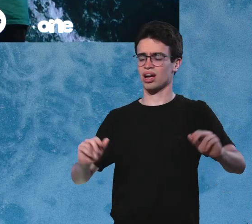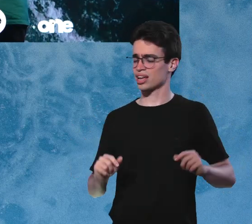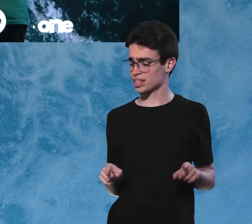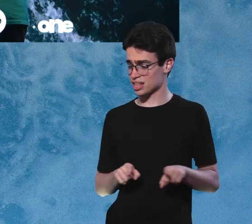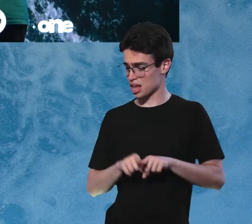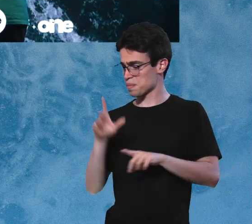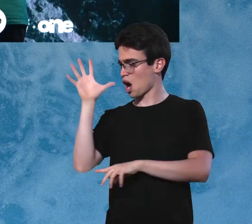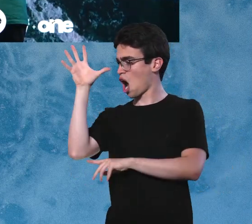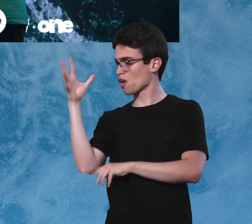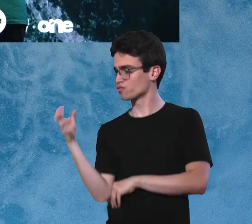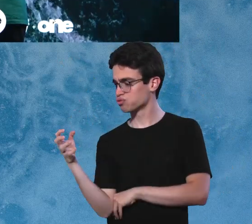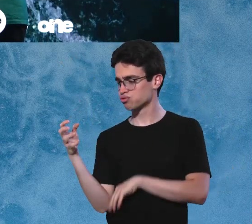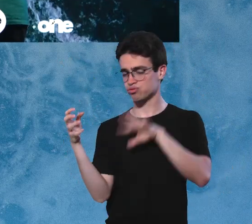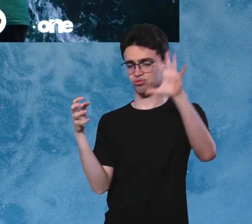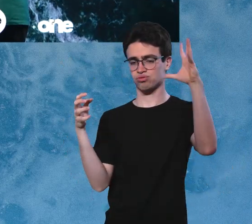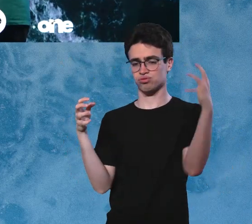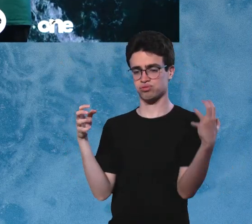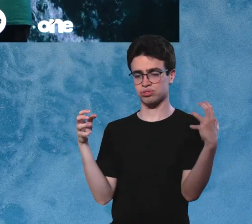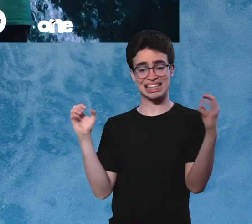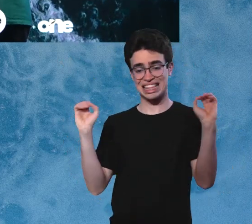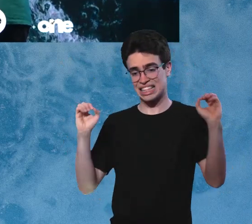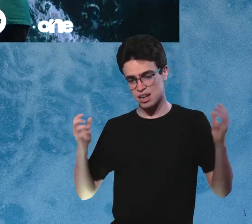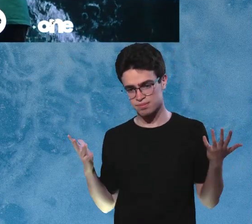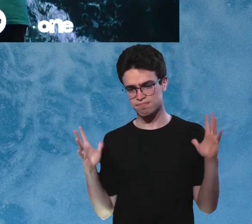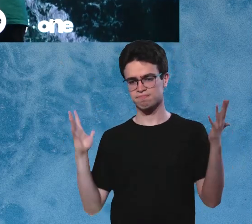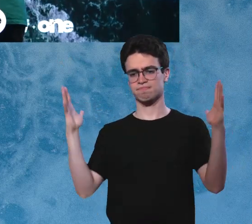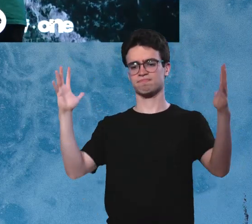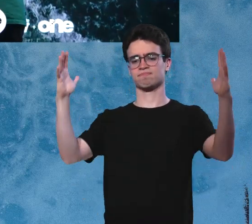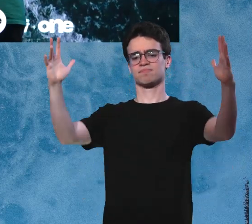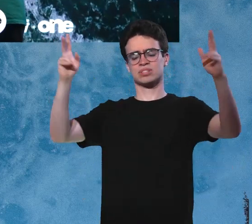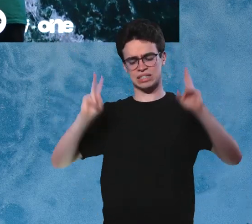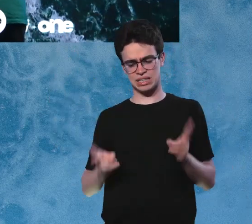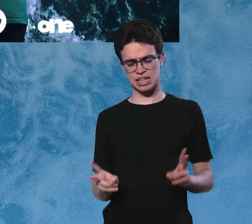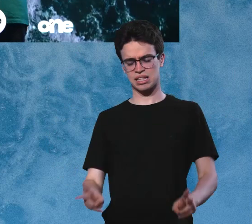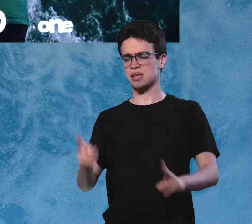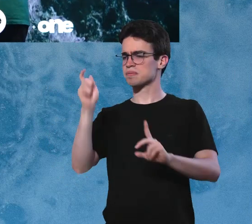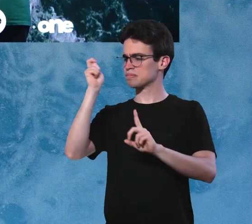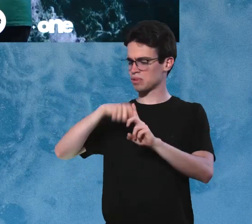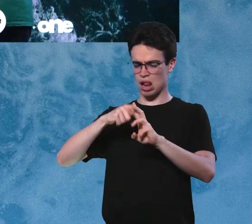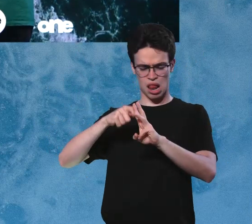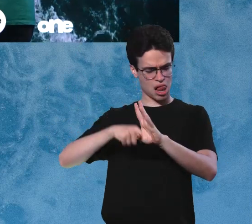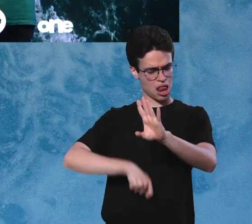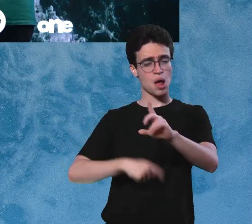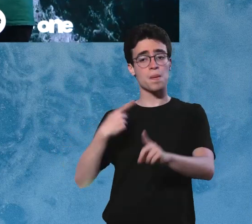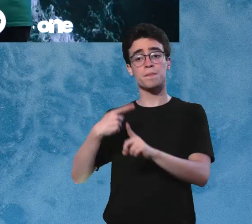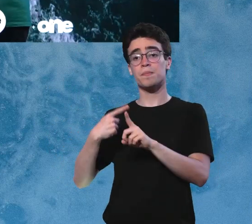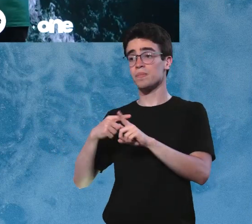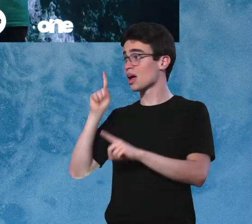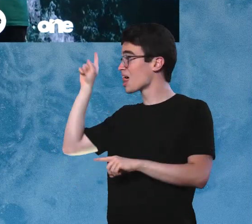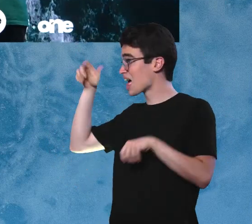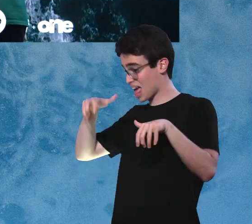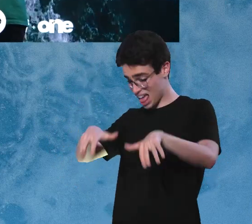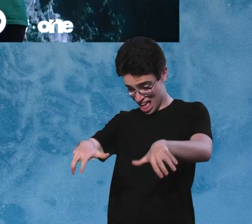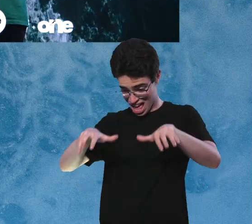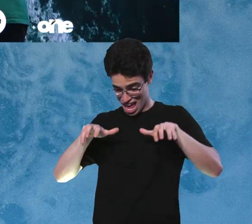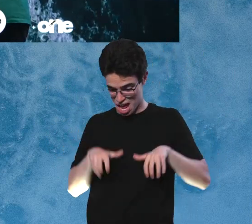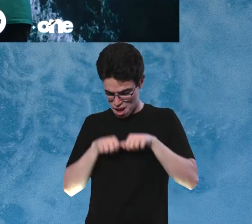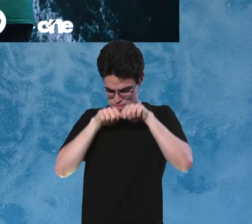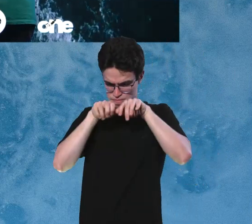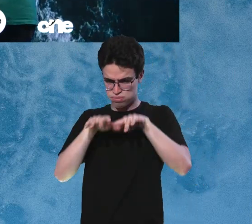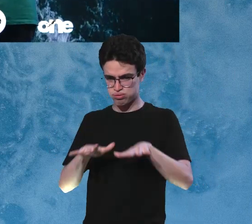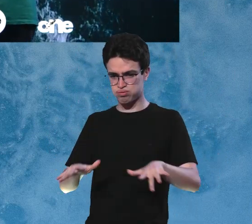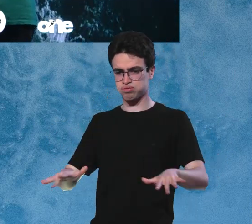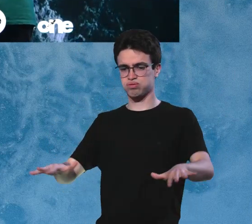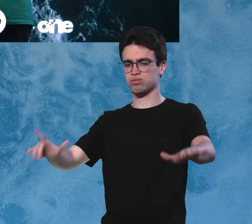não murcharão e os seus frutos não cairão. Todo mês produzirão, porque a água vinda do santuário chega a ela,